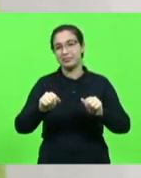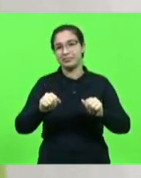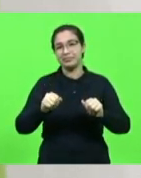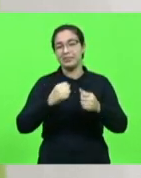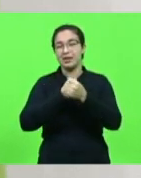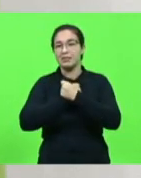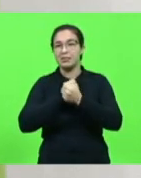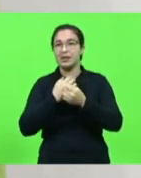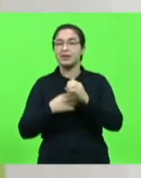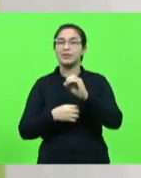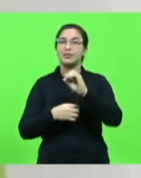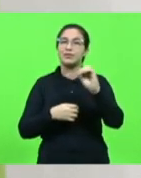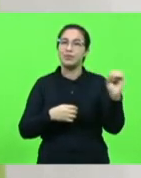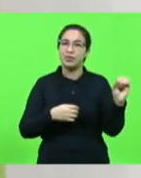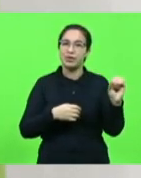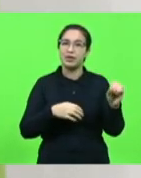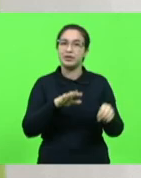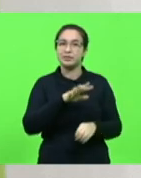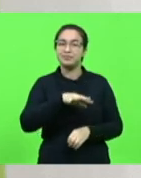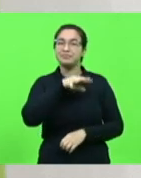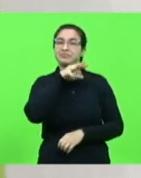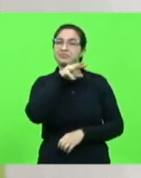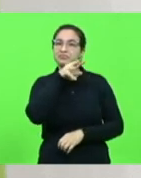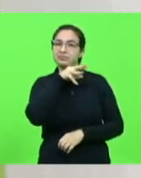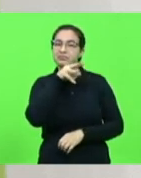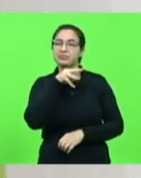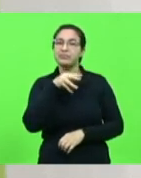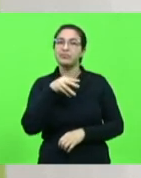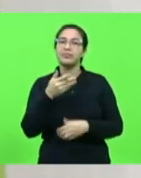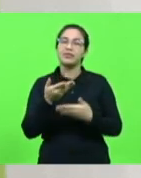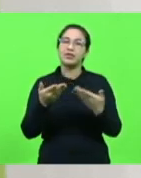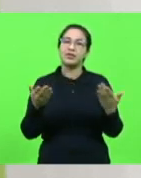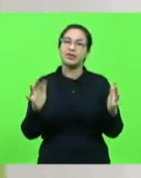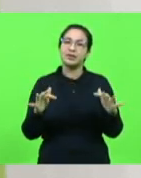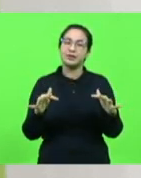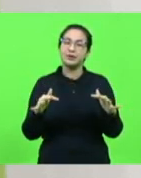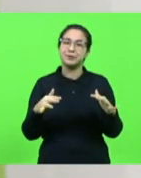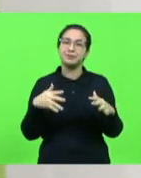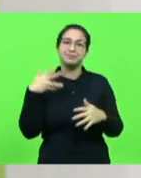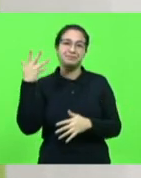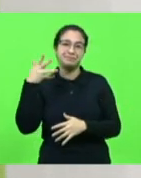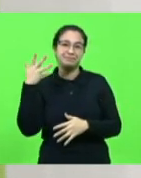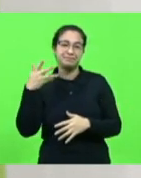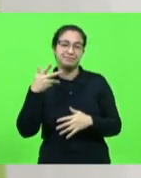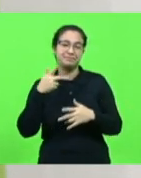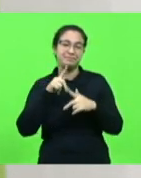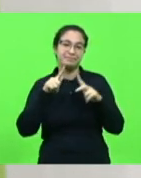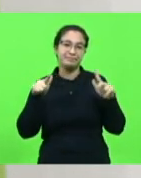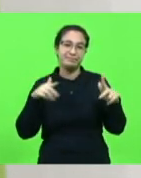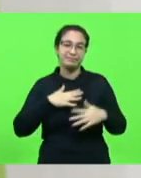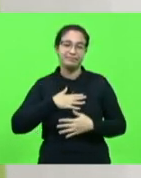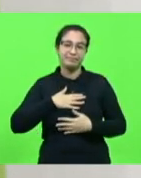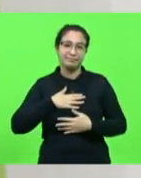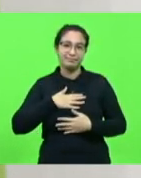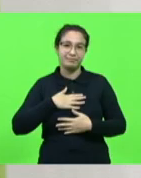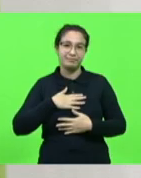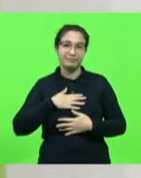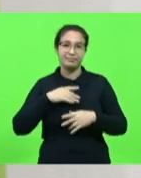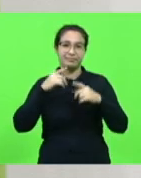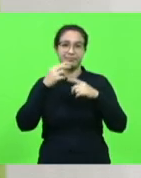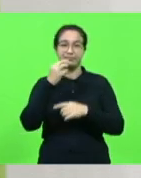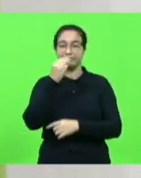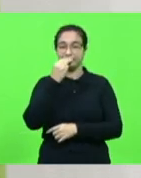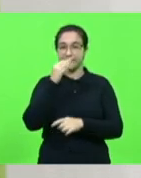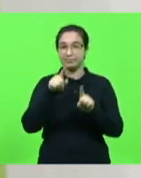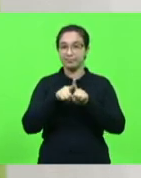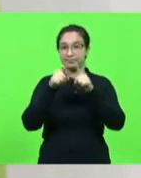catarinense, especialmente da região de Concórdia, pelas manifestações carinhosas dos deputados Moacir Sopelsa e